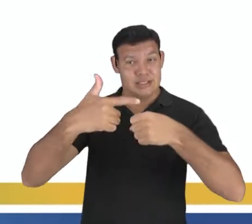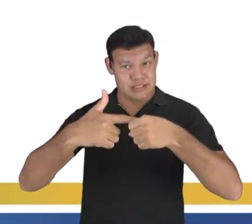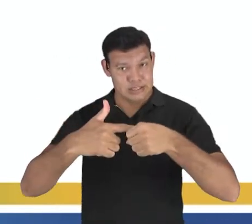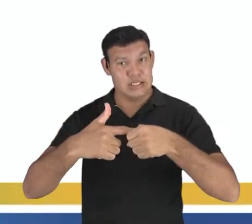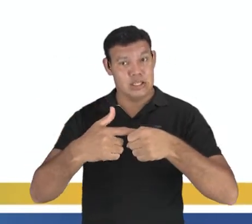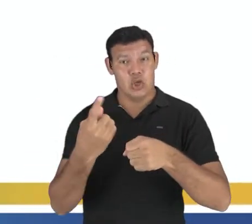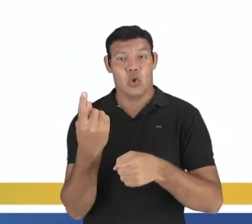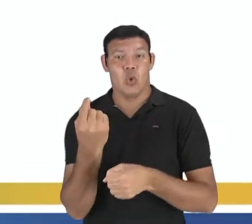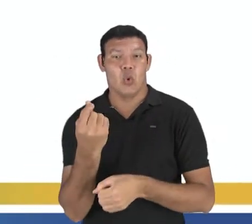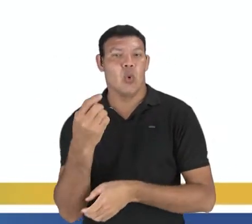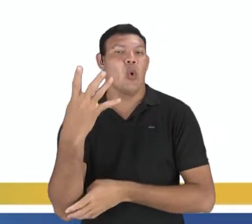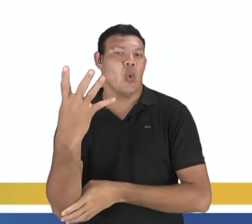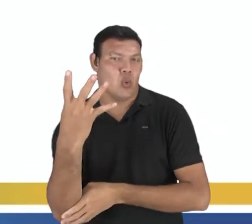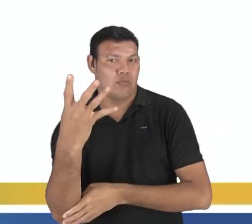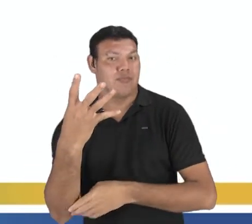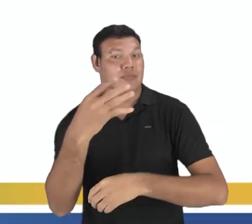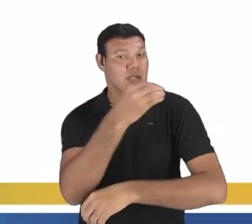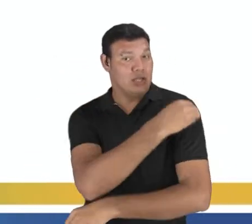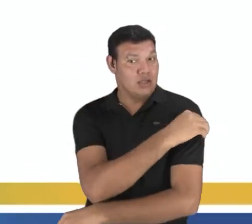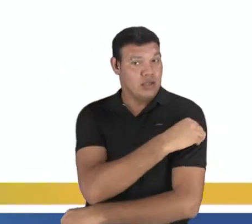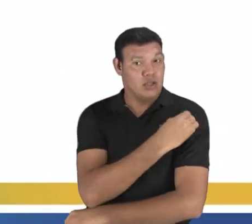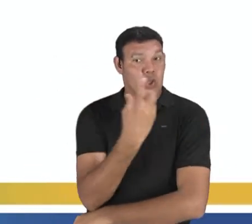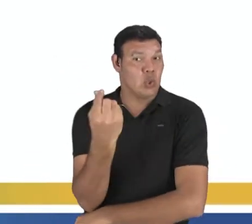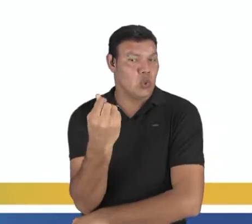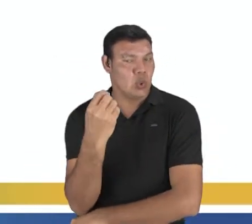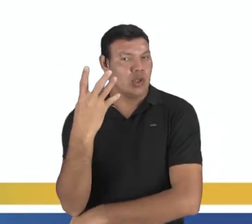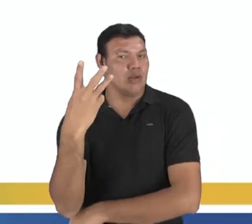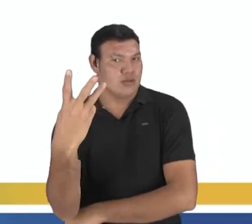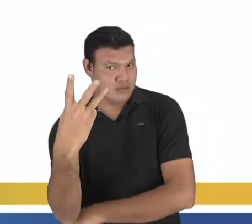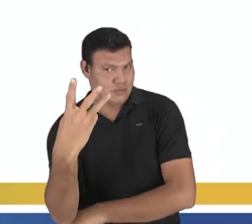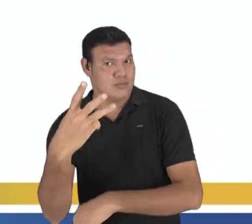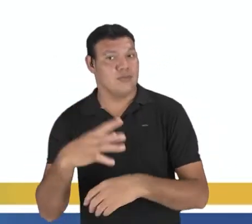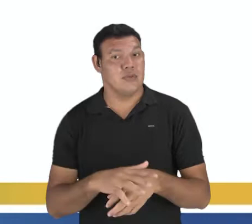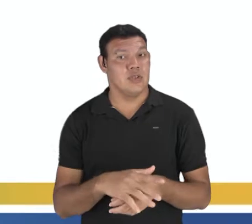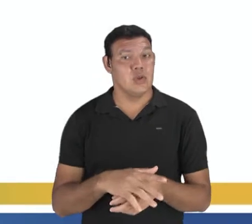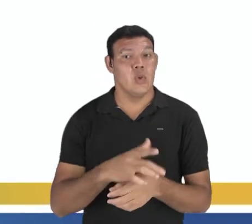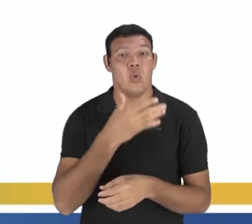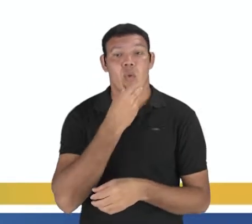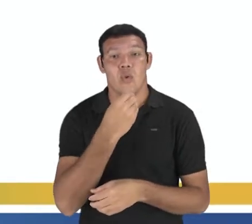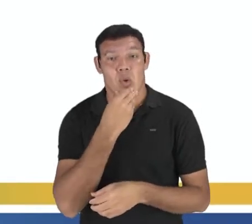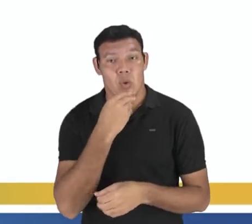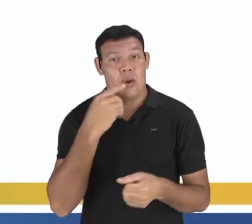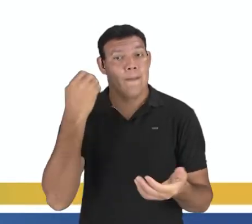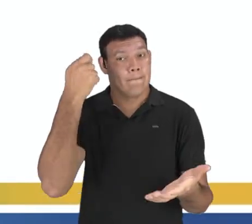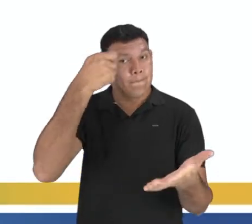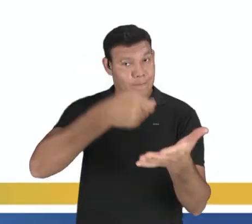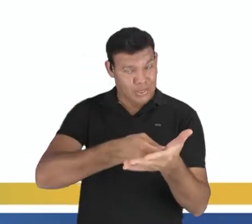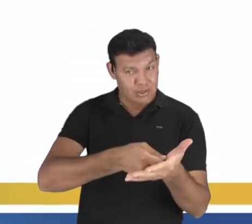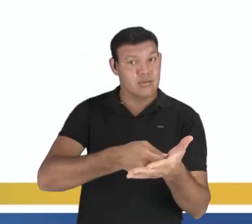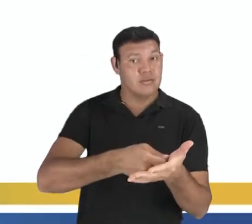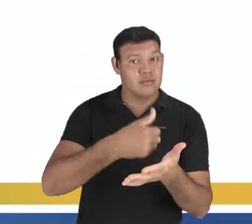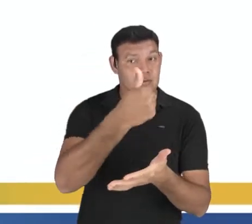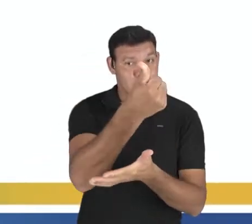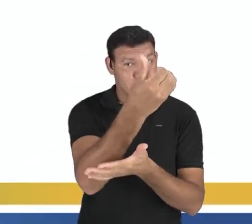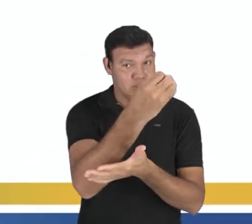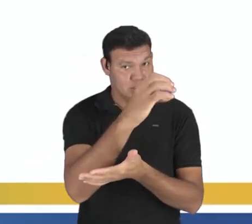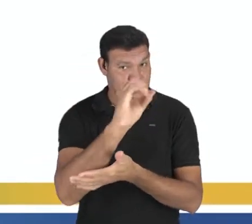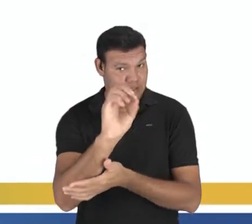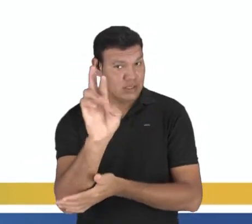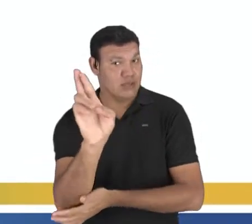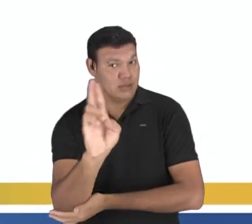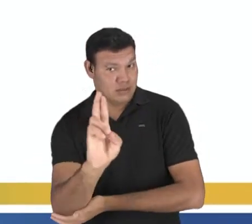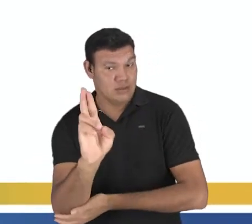litro de álcool custou R$ 3,00, e que Guilherme pagou pelo total deste abastecimento R$